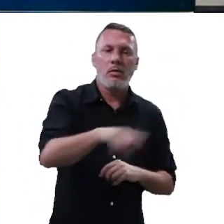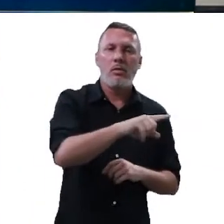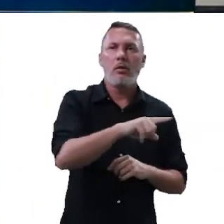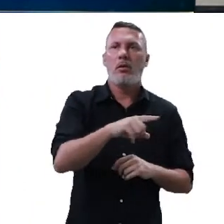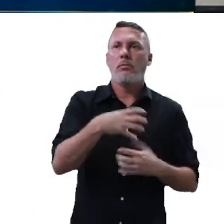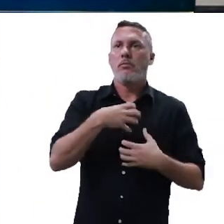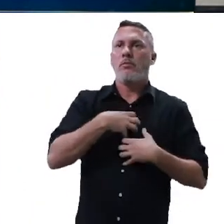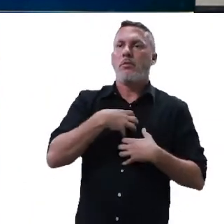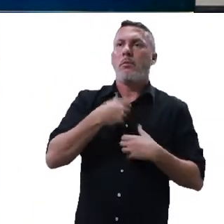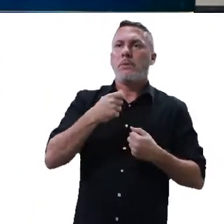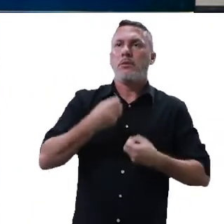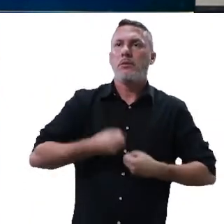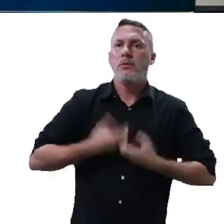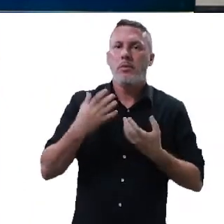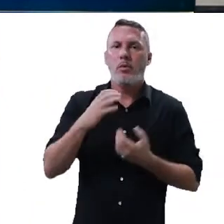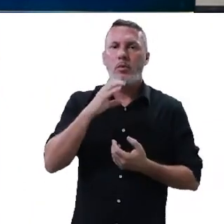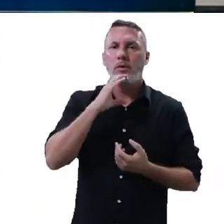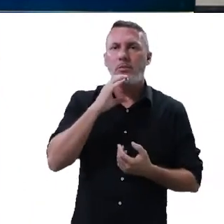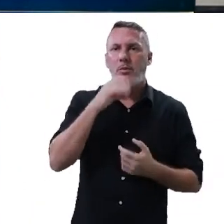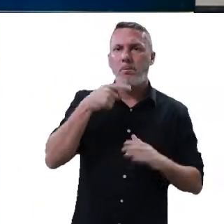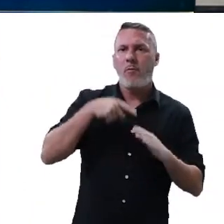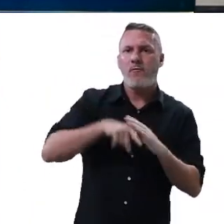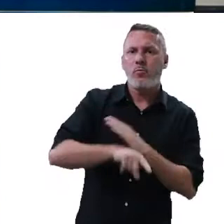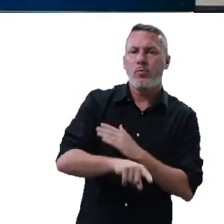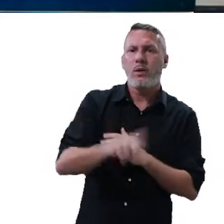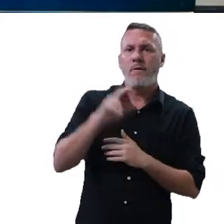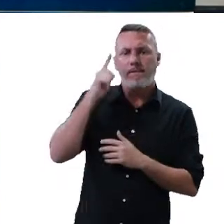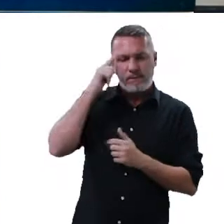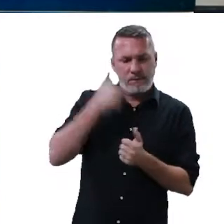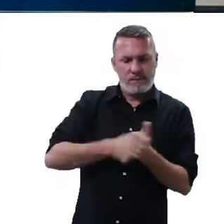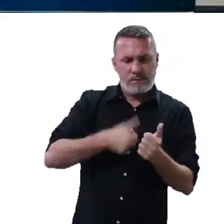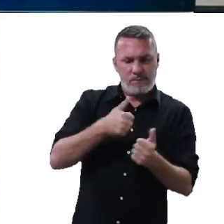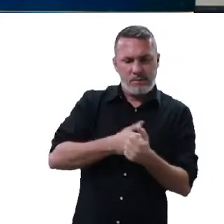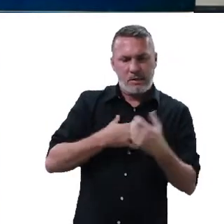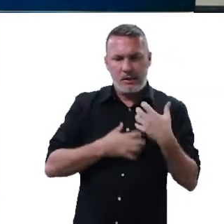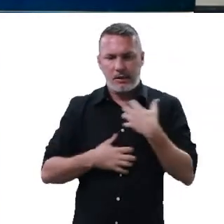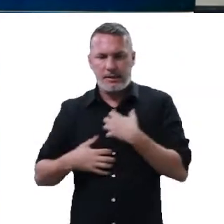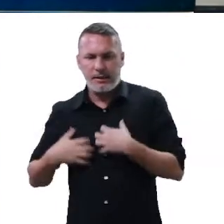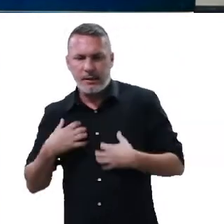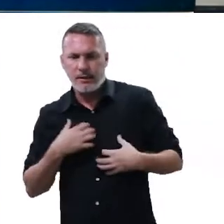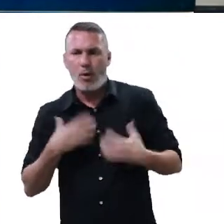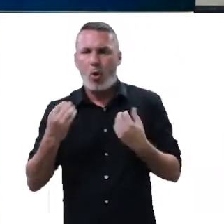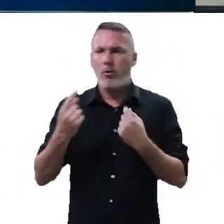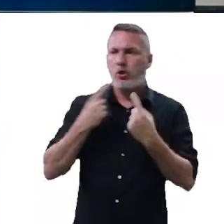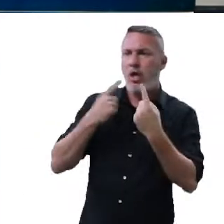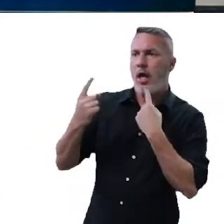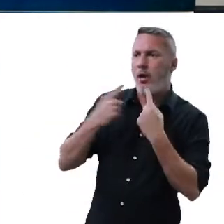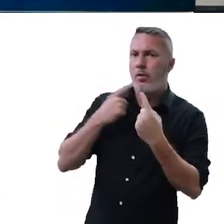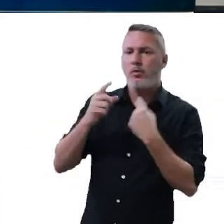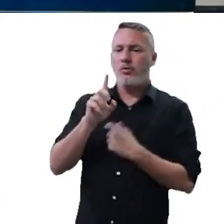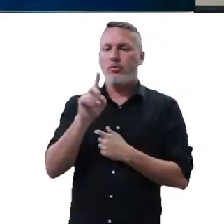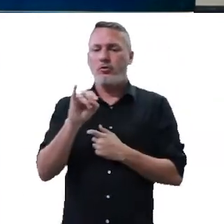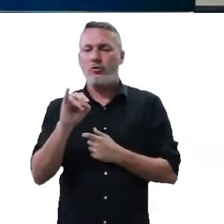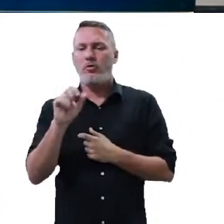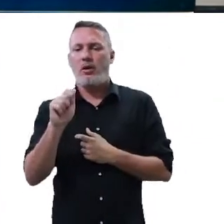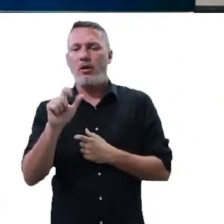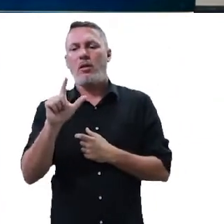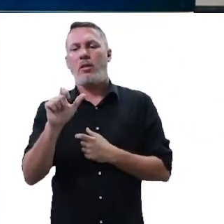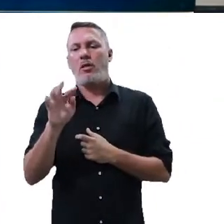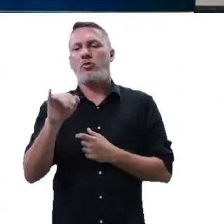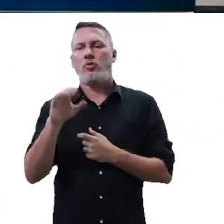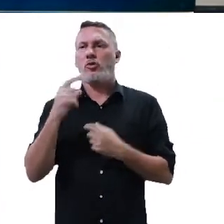O conhecimento é produto de uma reflexão mais profunda, de uma verdade construída, do meio dialético, do